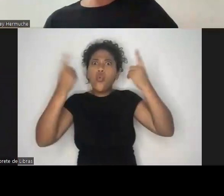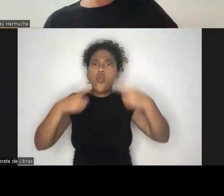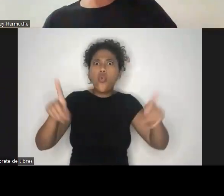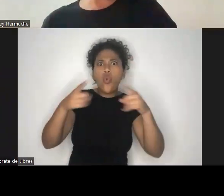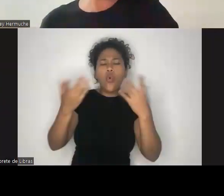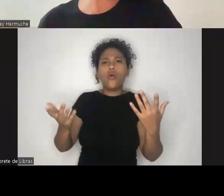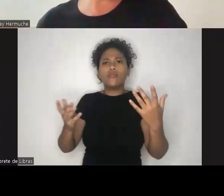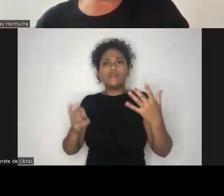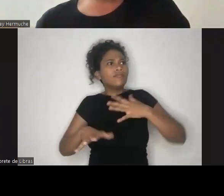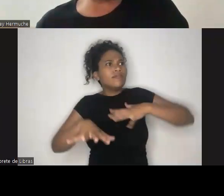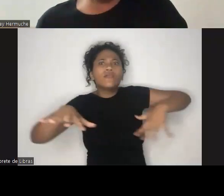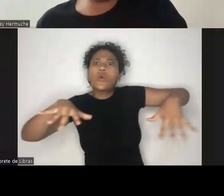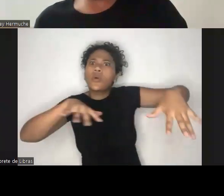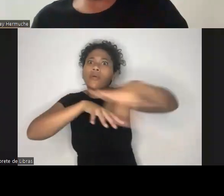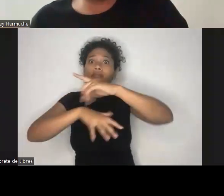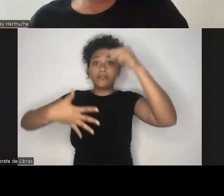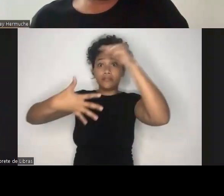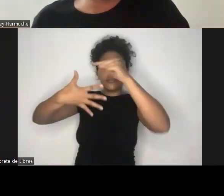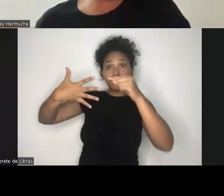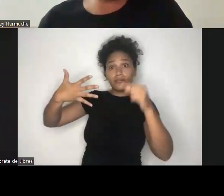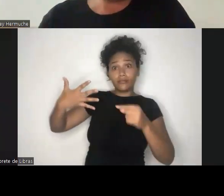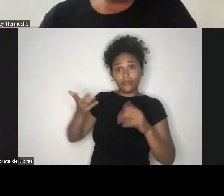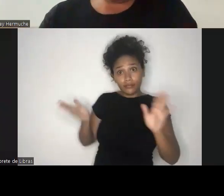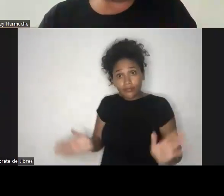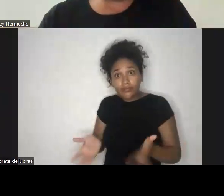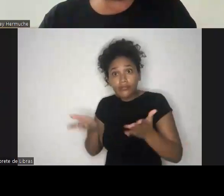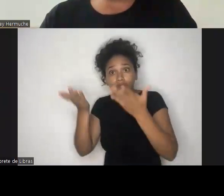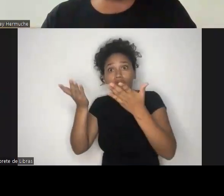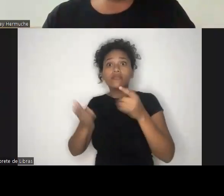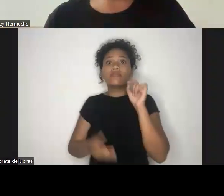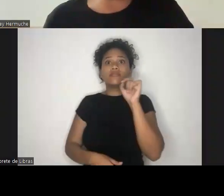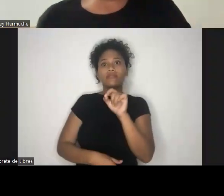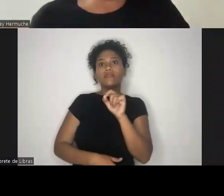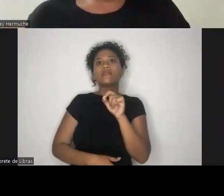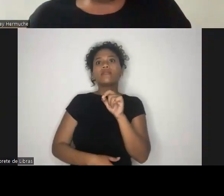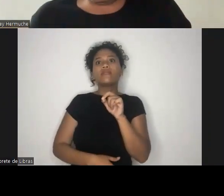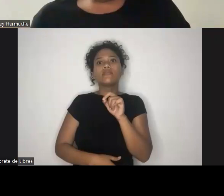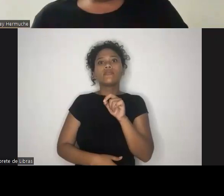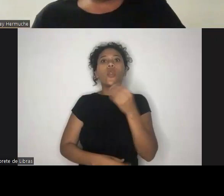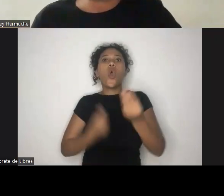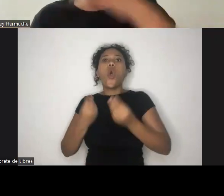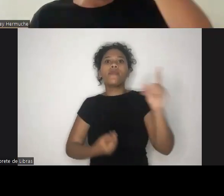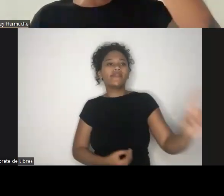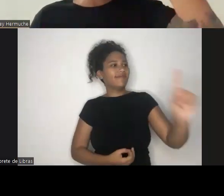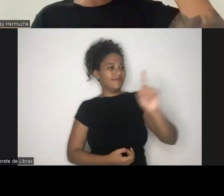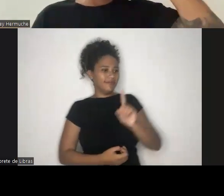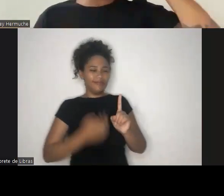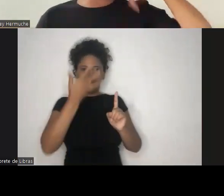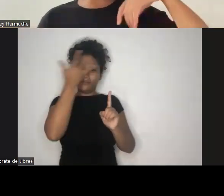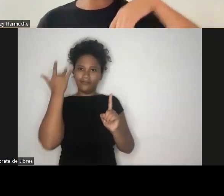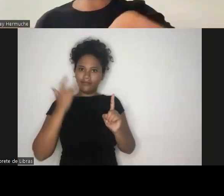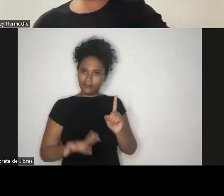são elementos que acabam até condicionando um pouco a o comportamento do cliente né então